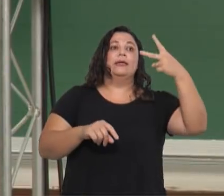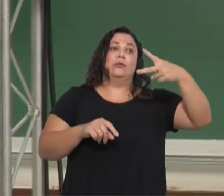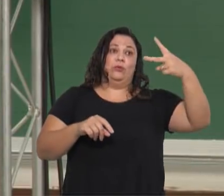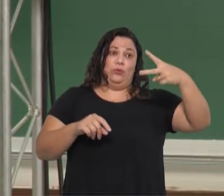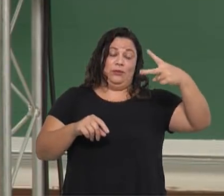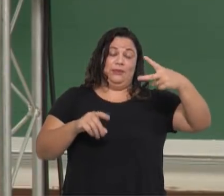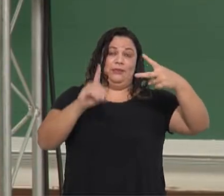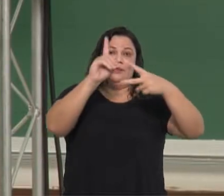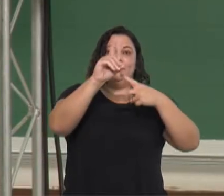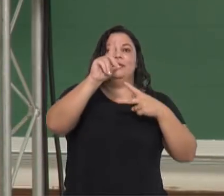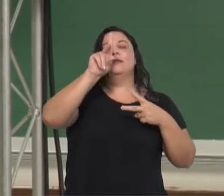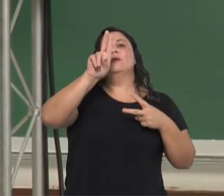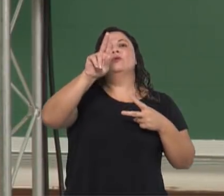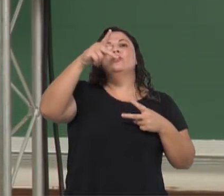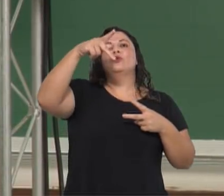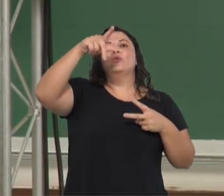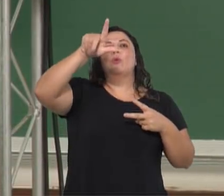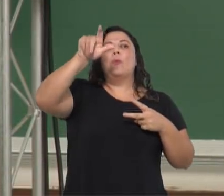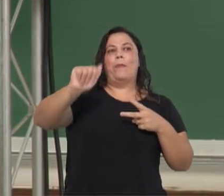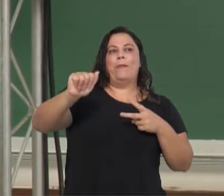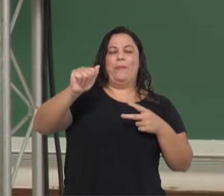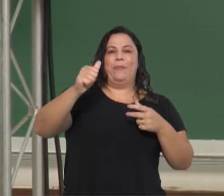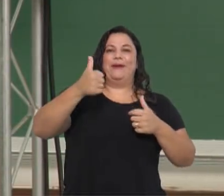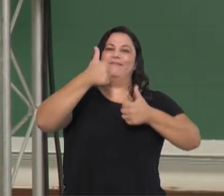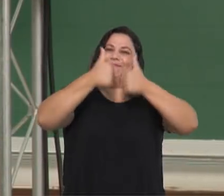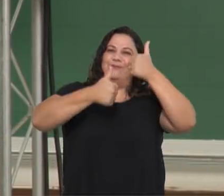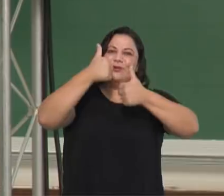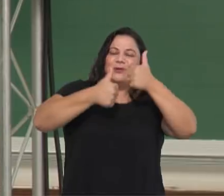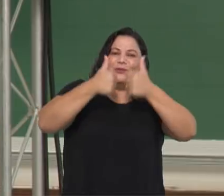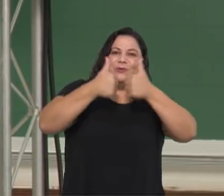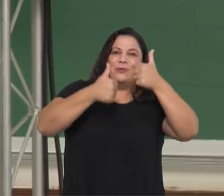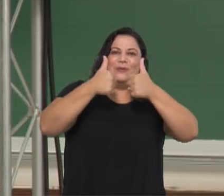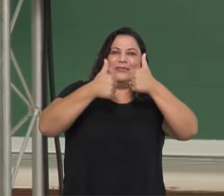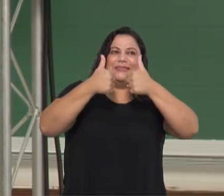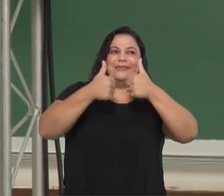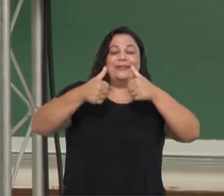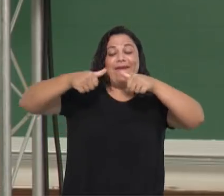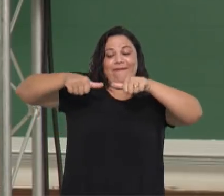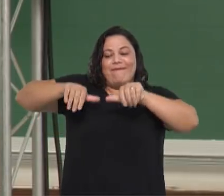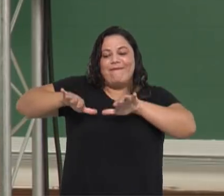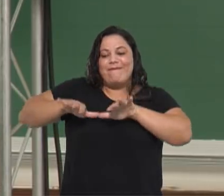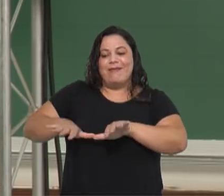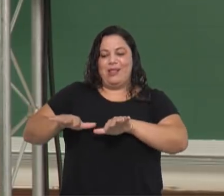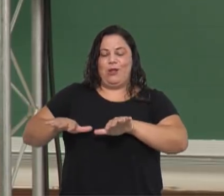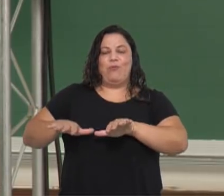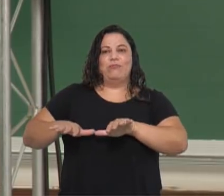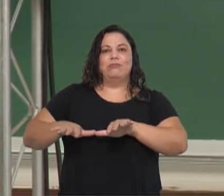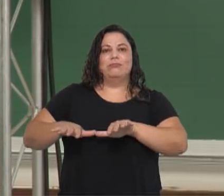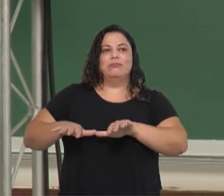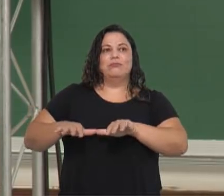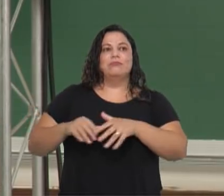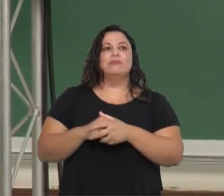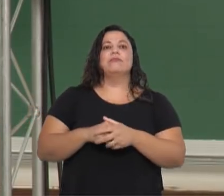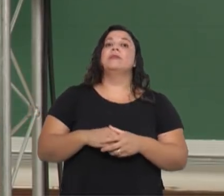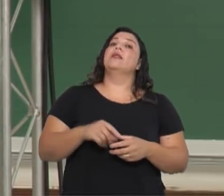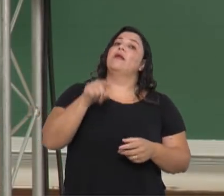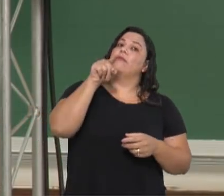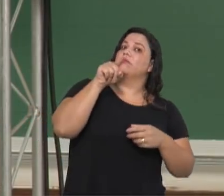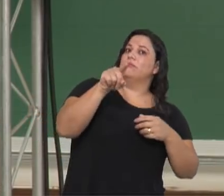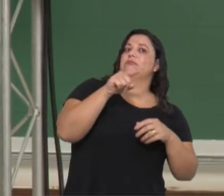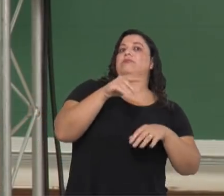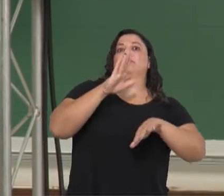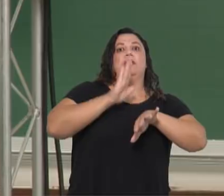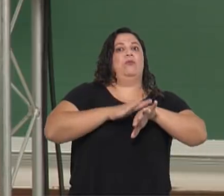2, dupla de jogadores que ocupam esta posição, tá? Então, você vai formar como